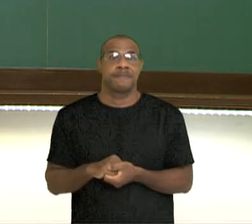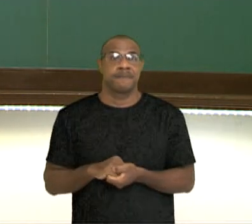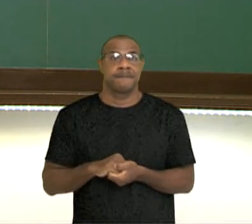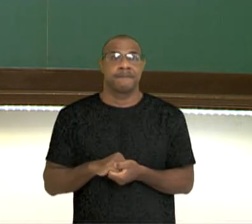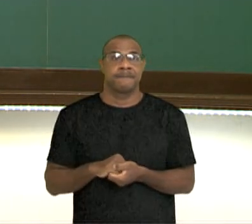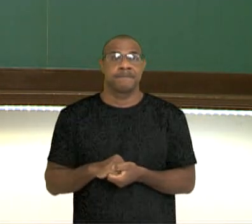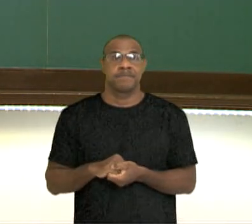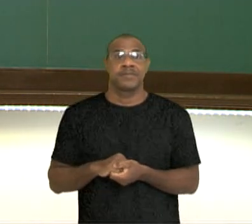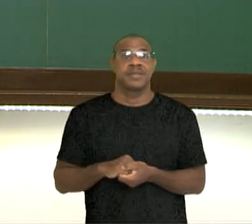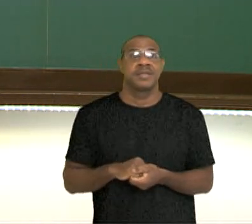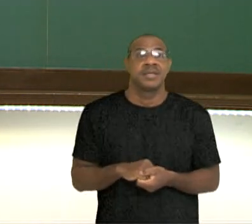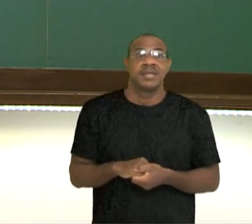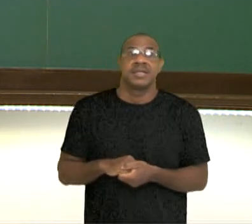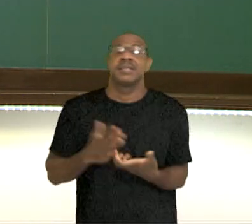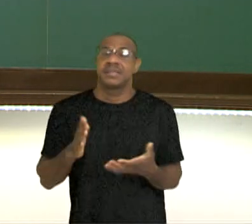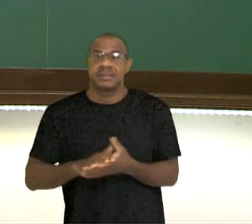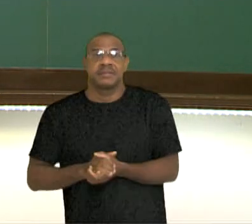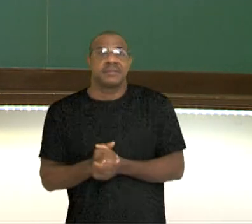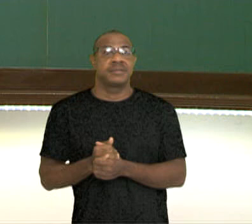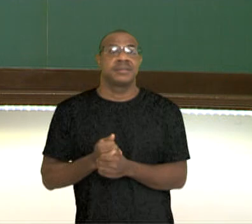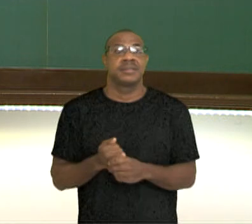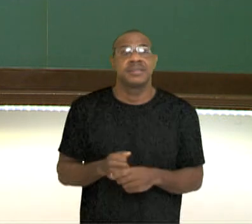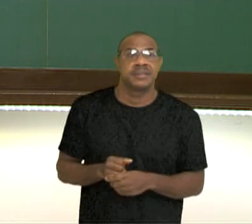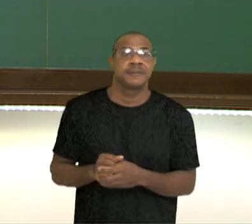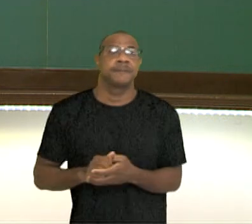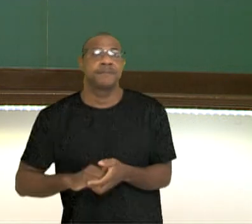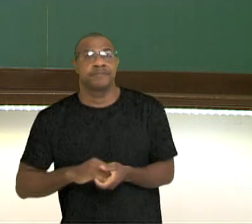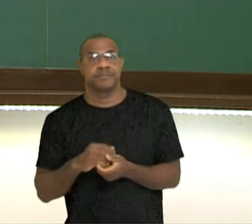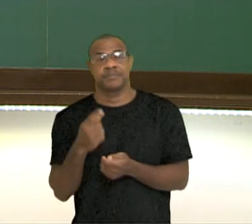combata fake news verificando direitinho.